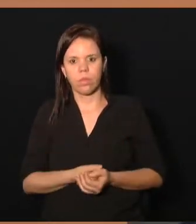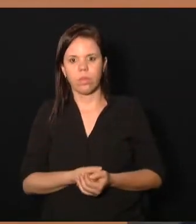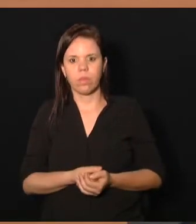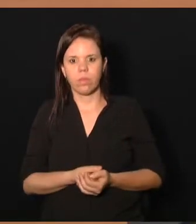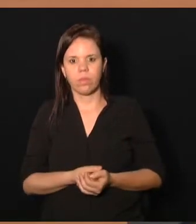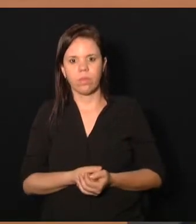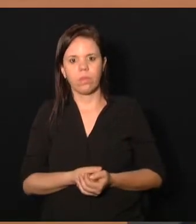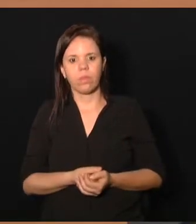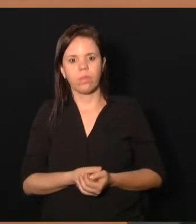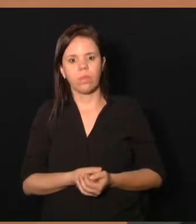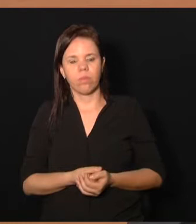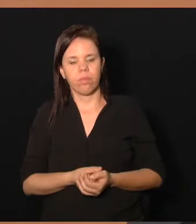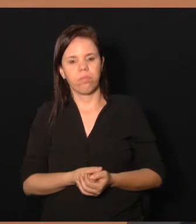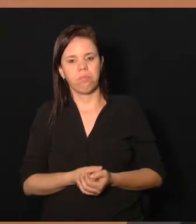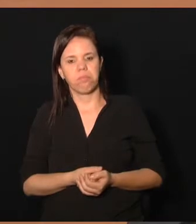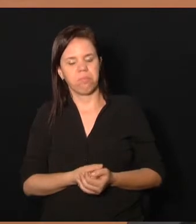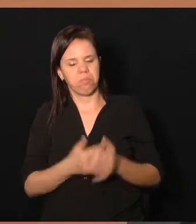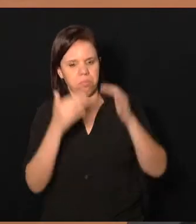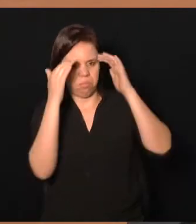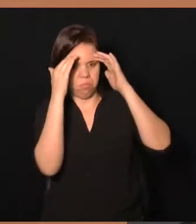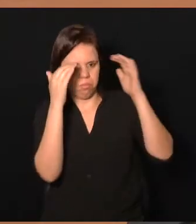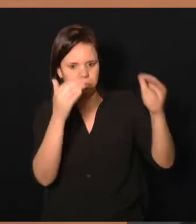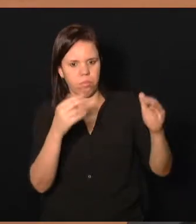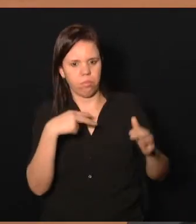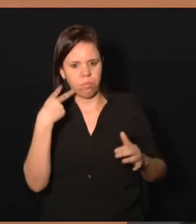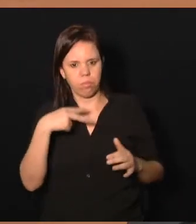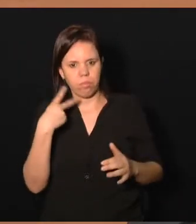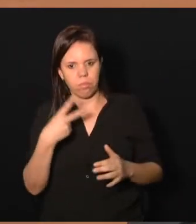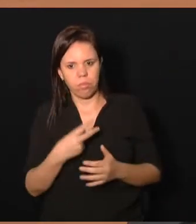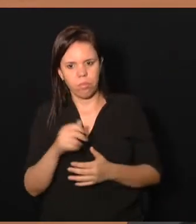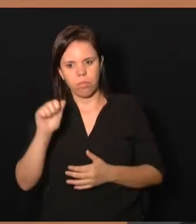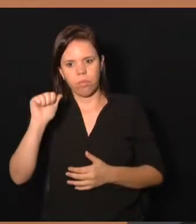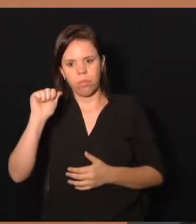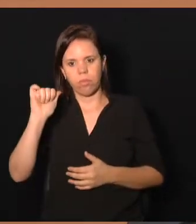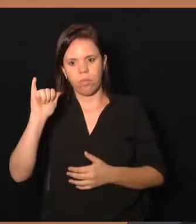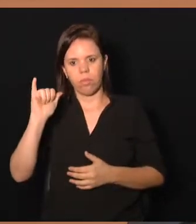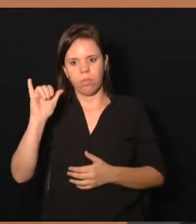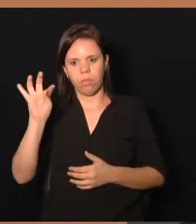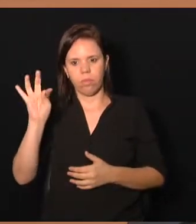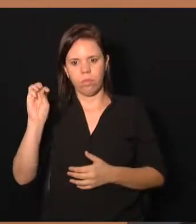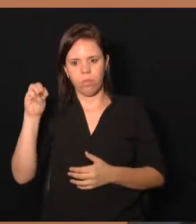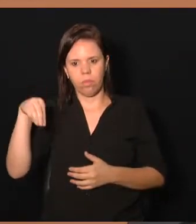a minha homenagem ao vereador Ailton, que nesse momento passa por